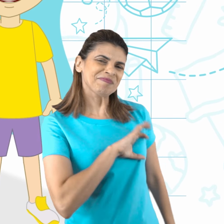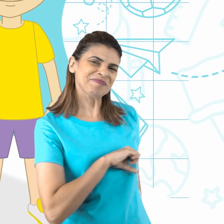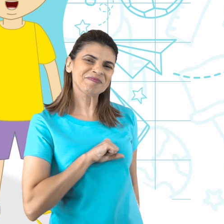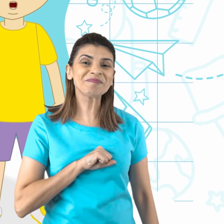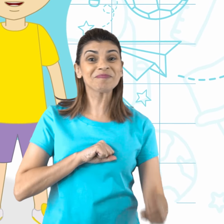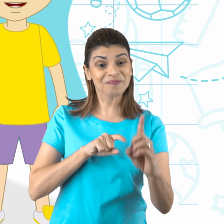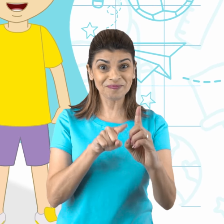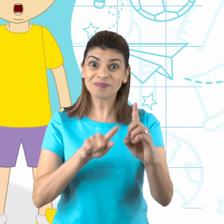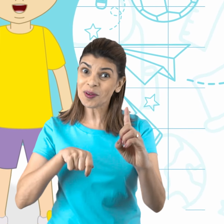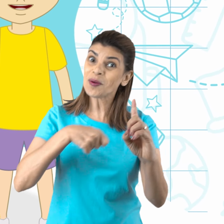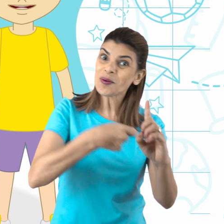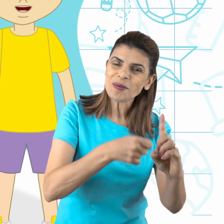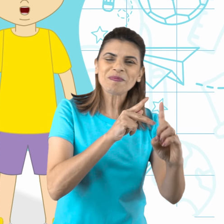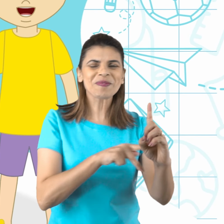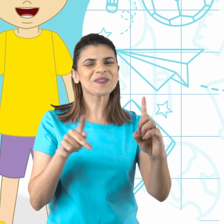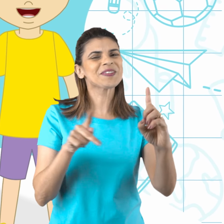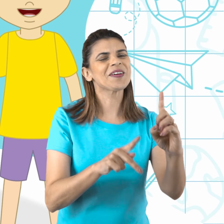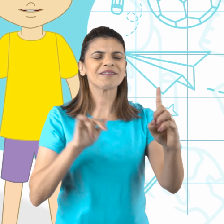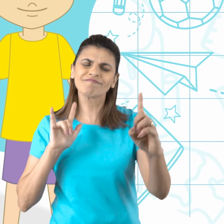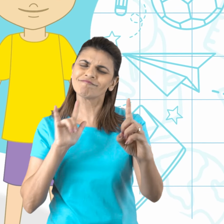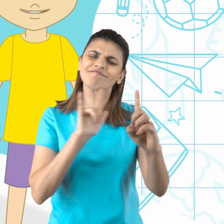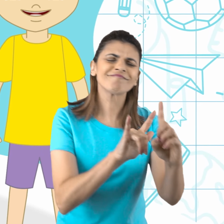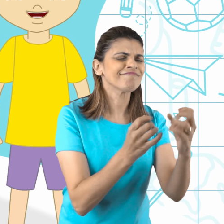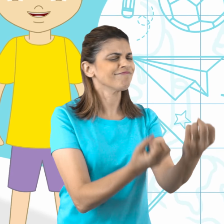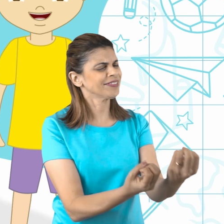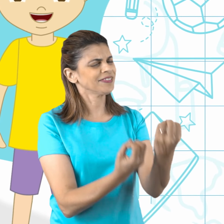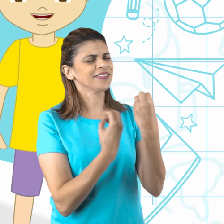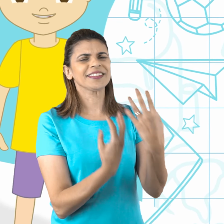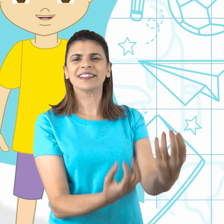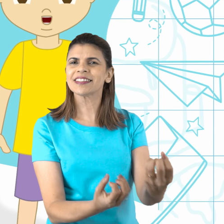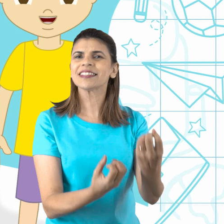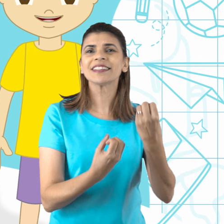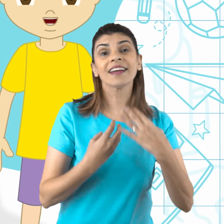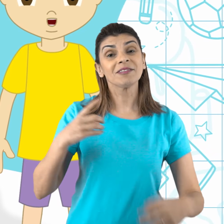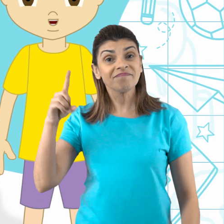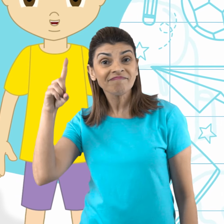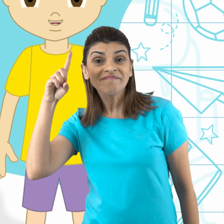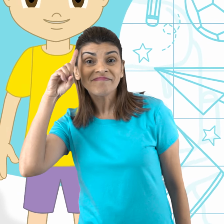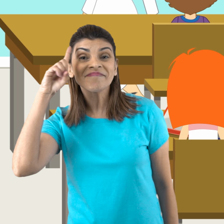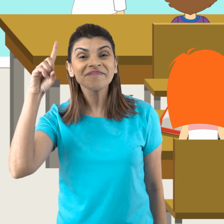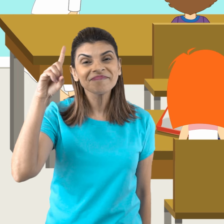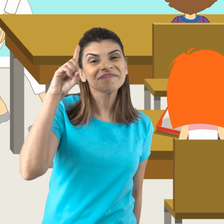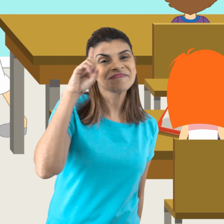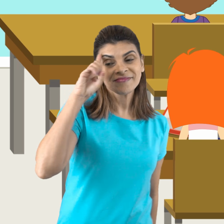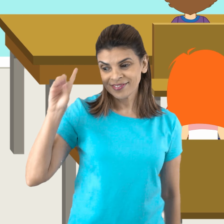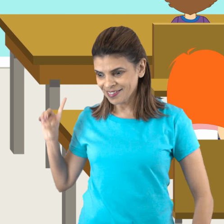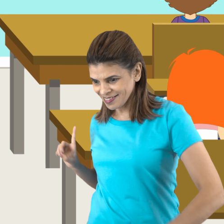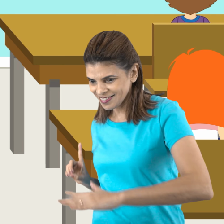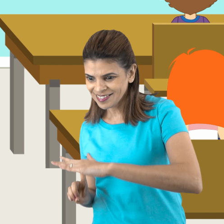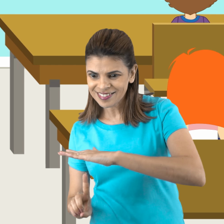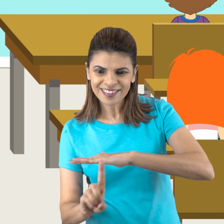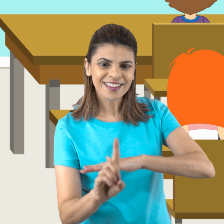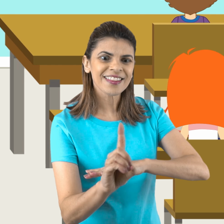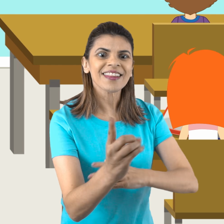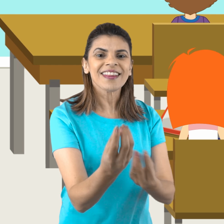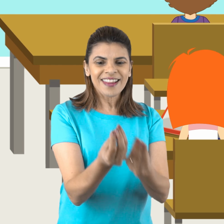eu amo a minha professora que me ensina a lição de todo dia quando ela